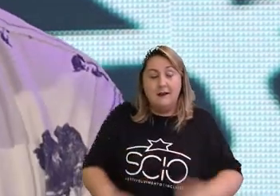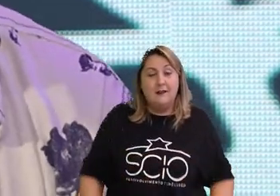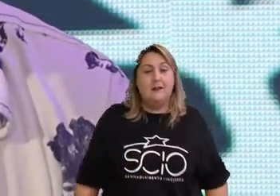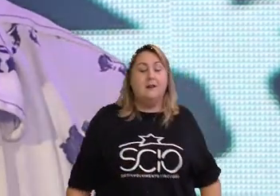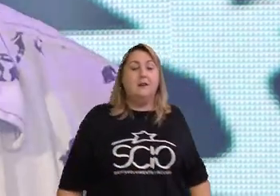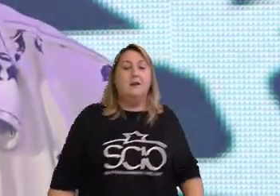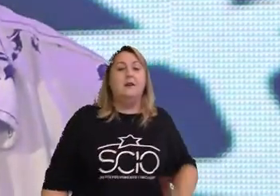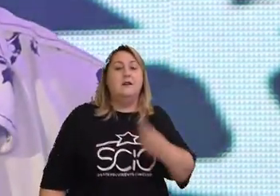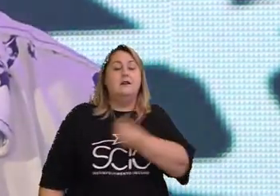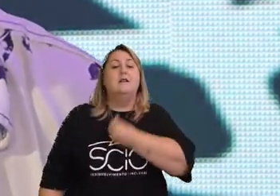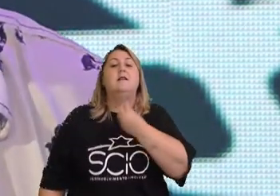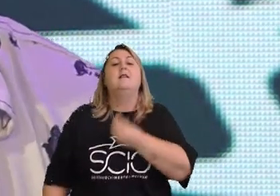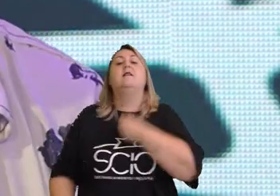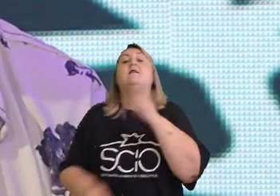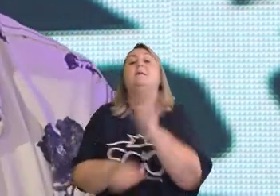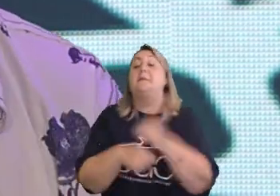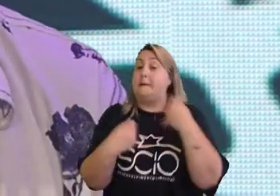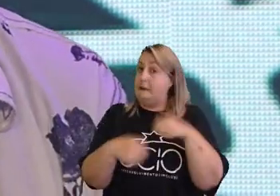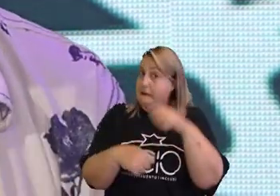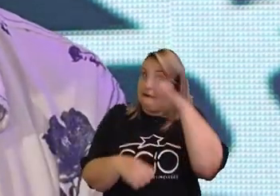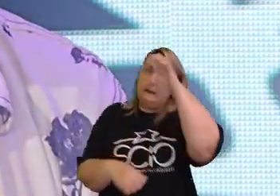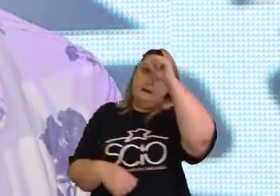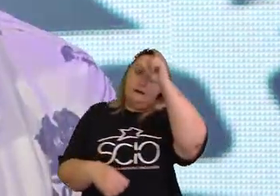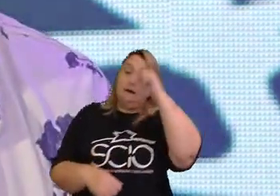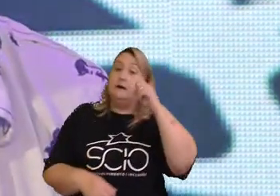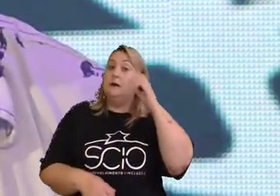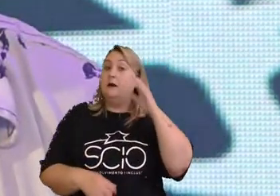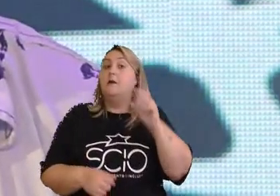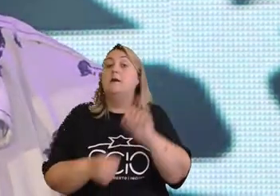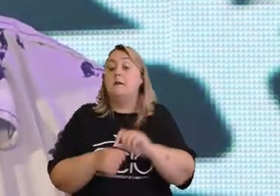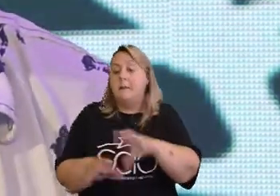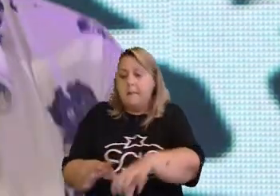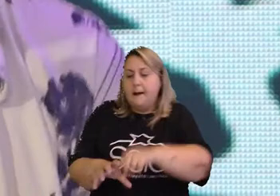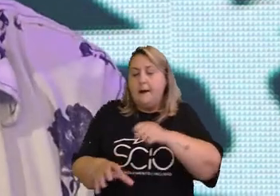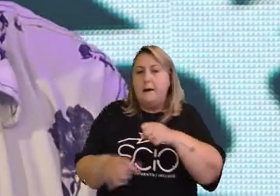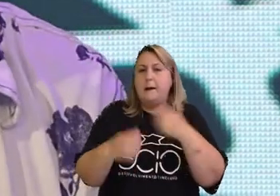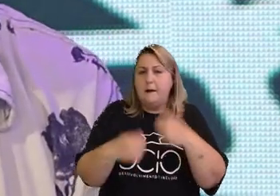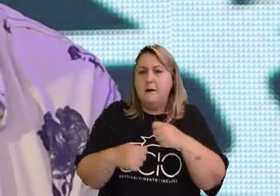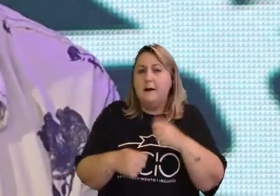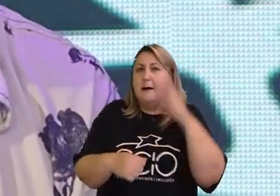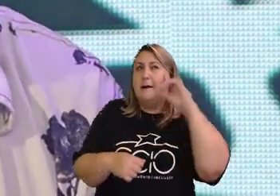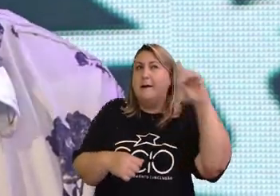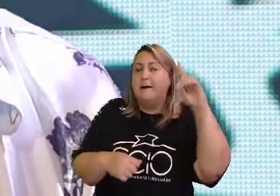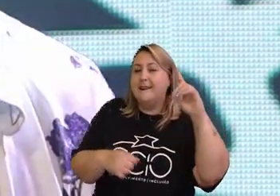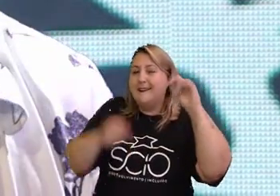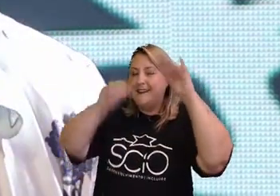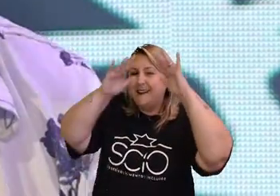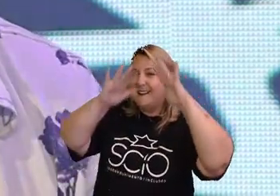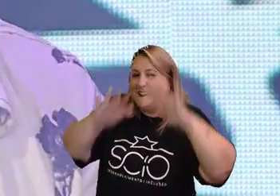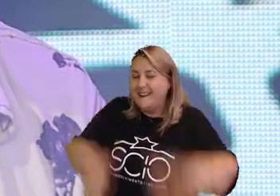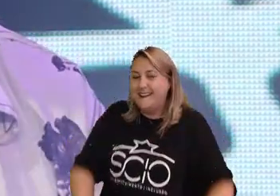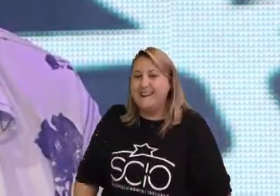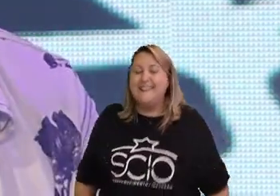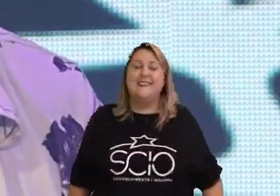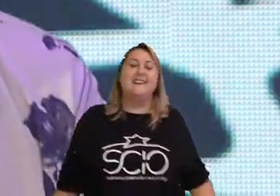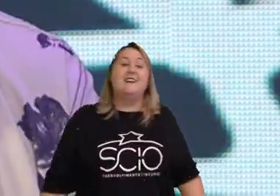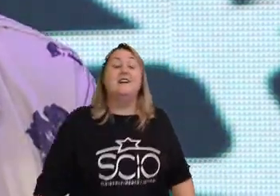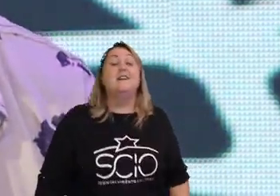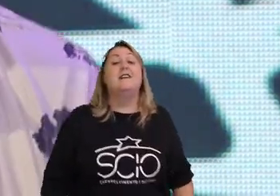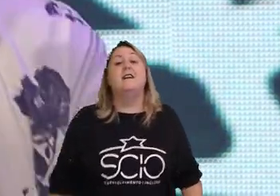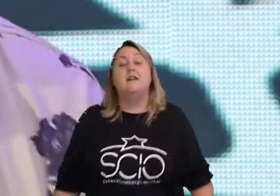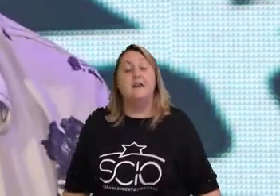molhar. Na vida é preciso aprender, se colhe o bem que plantar. É Deus quem aponta a estrela que tem que